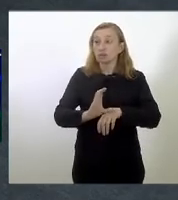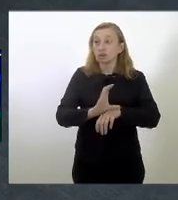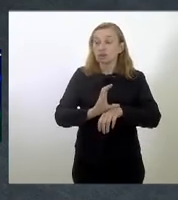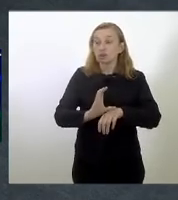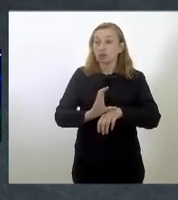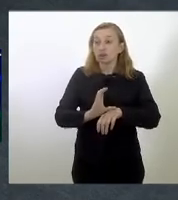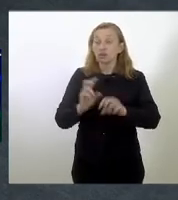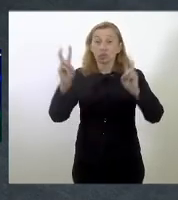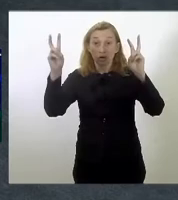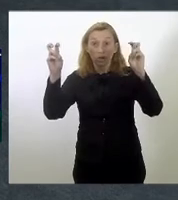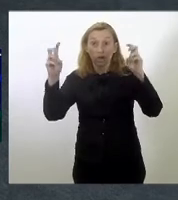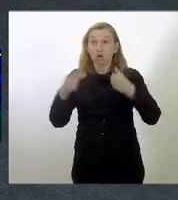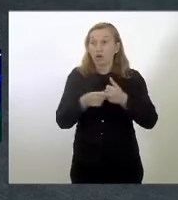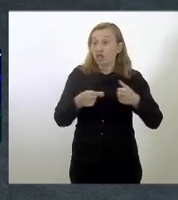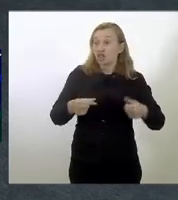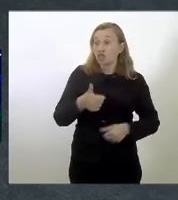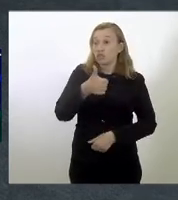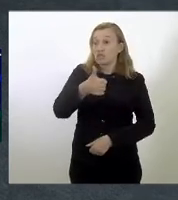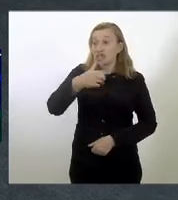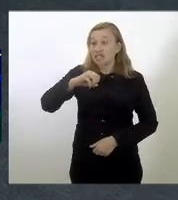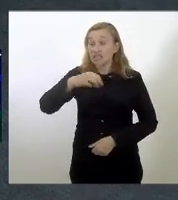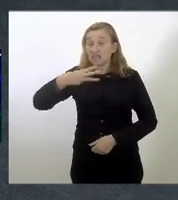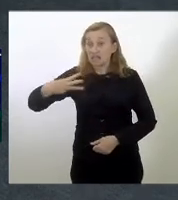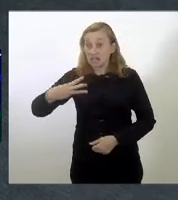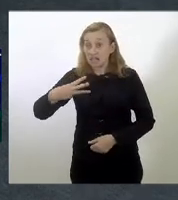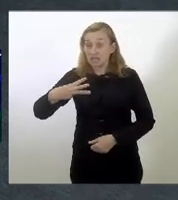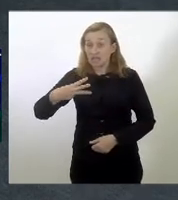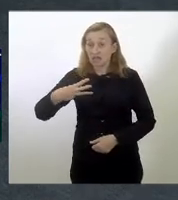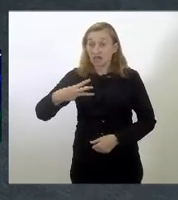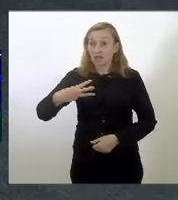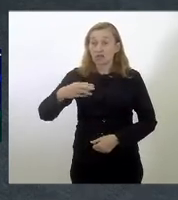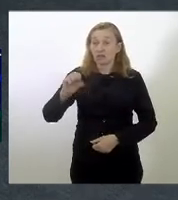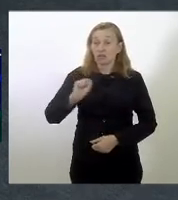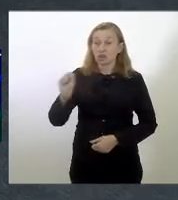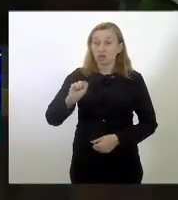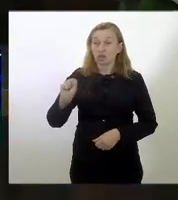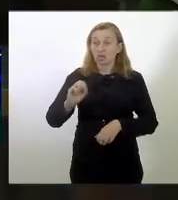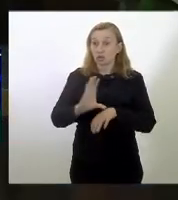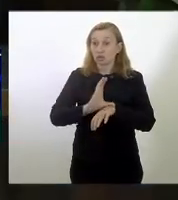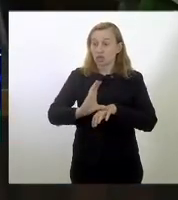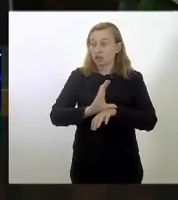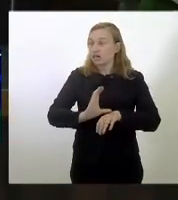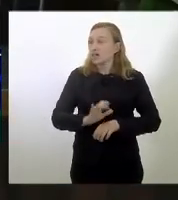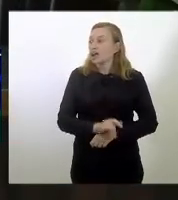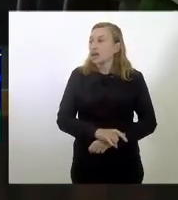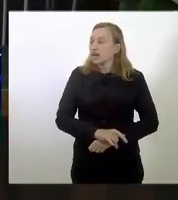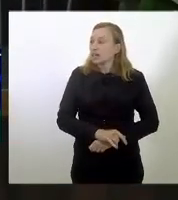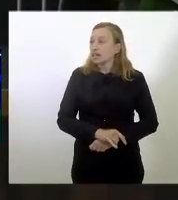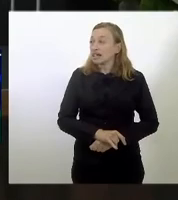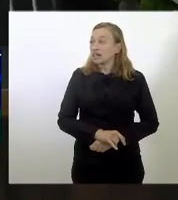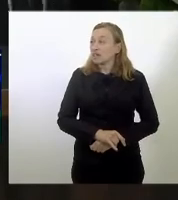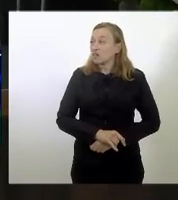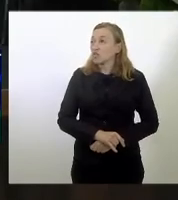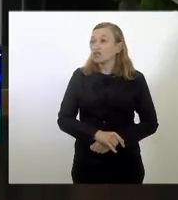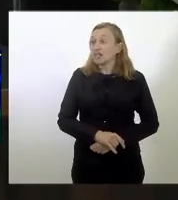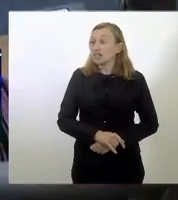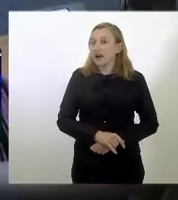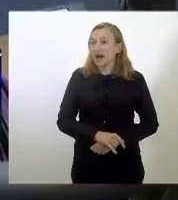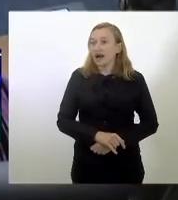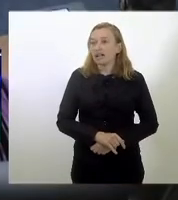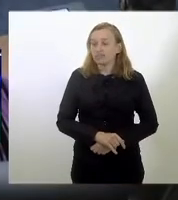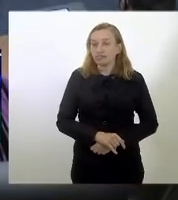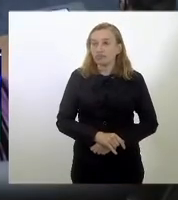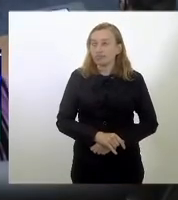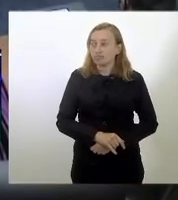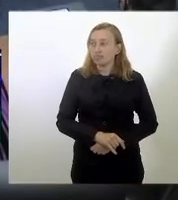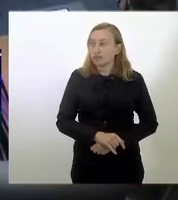artigo 113 da DCD da Constituição Federal de 88. Eu voto, senhor presidente. Ok. Pela ordem. Questão de ordem do deputado Márcio. É só para